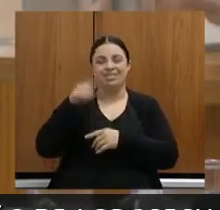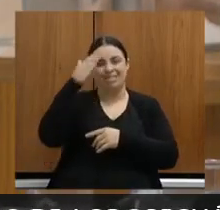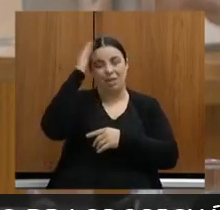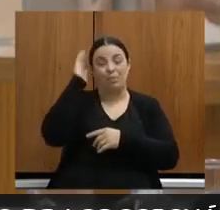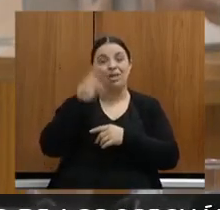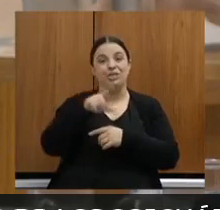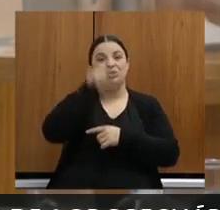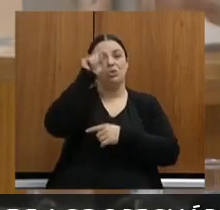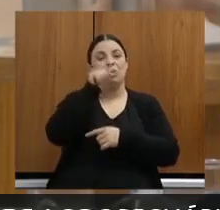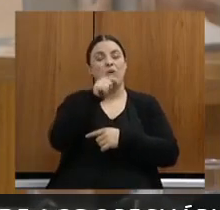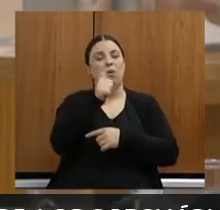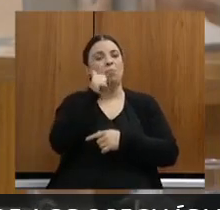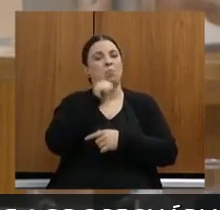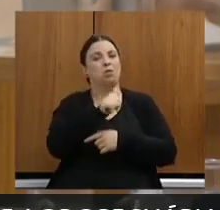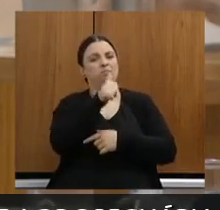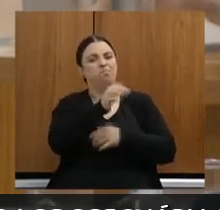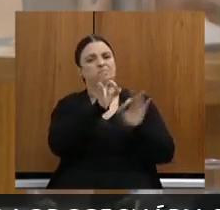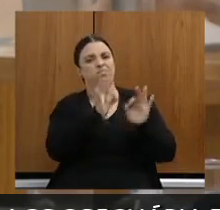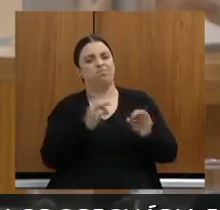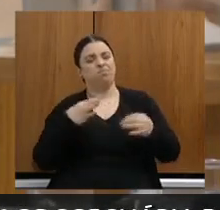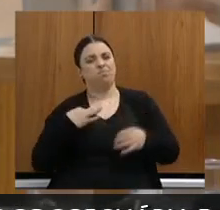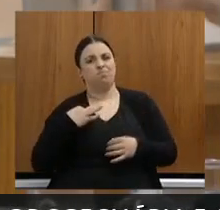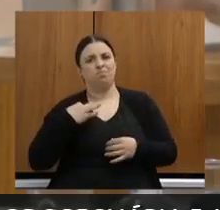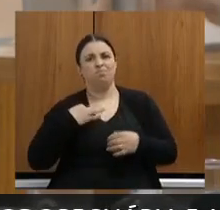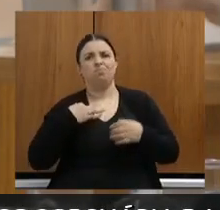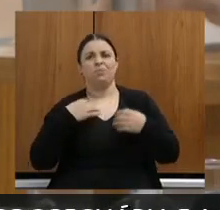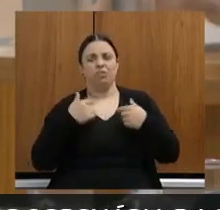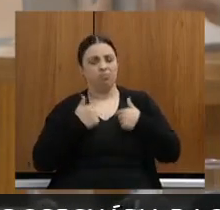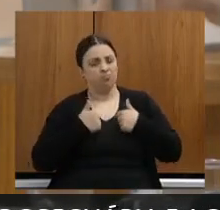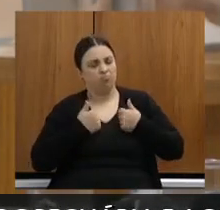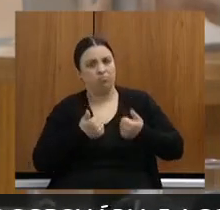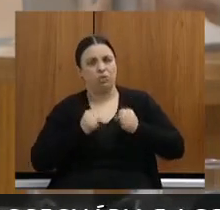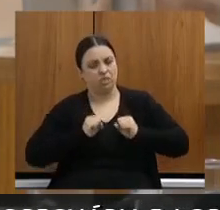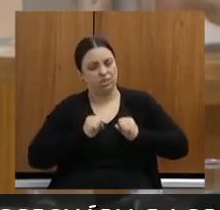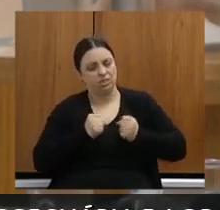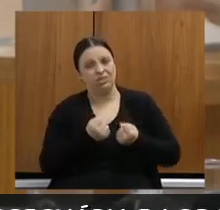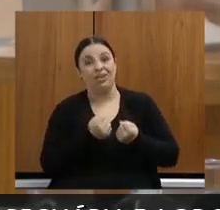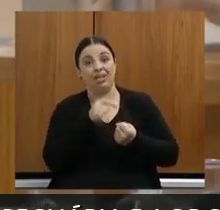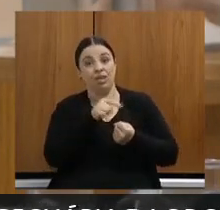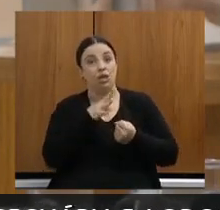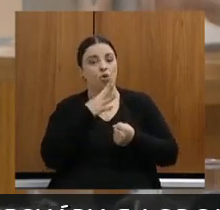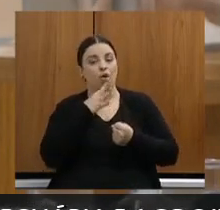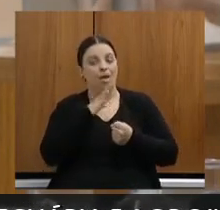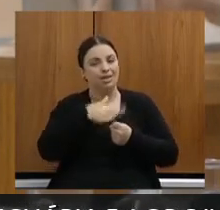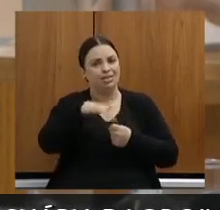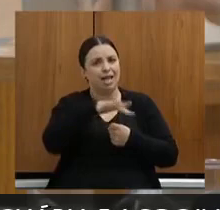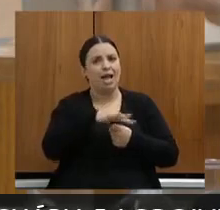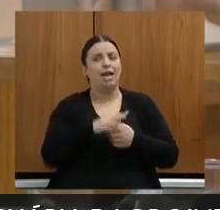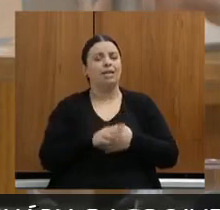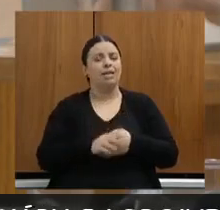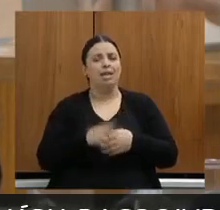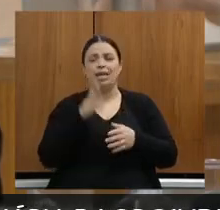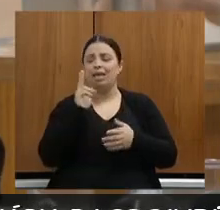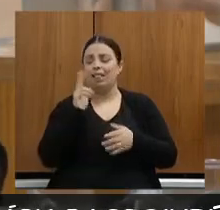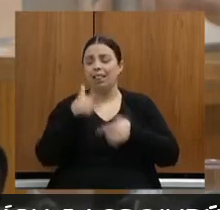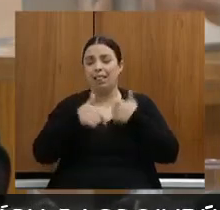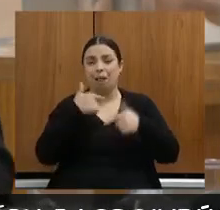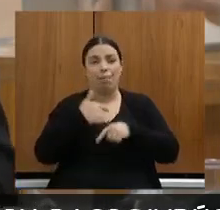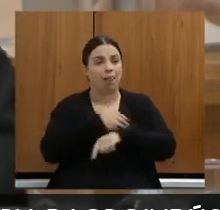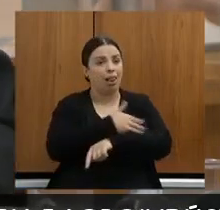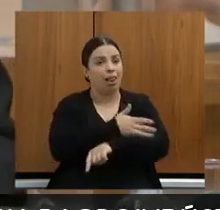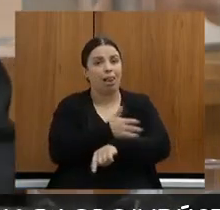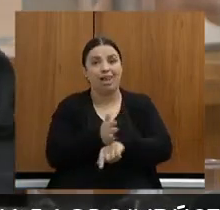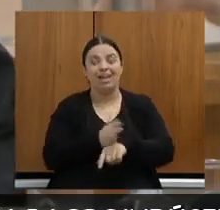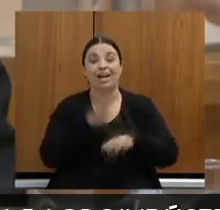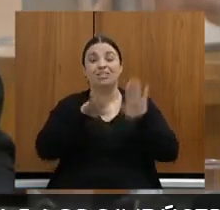ter escolhido uma mulher dedicada uma mulher conhece a área que trabalha de autor na mente Às vezes a gente manda